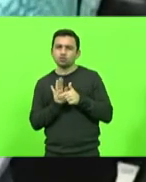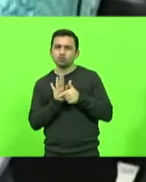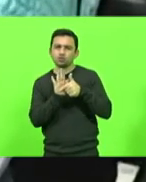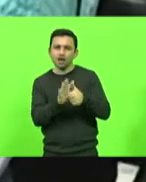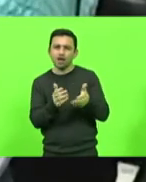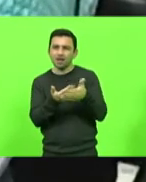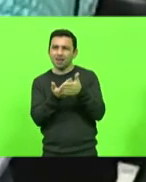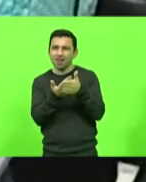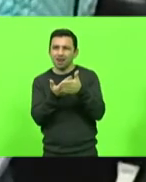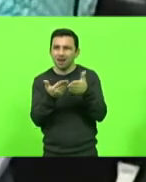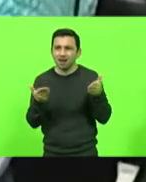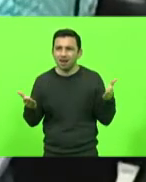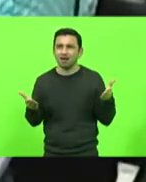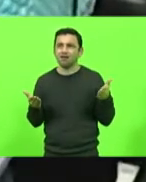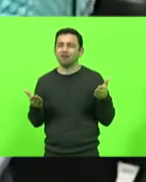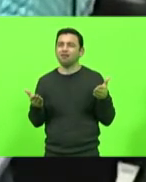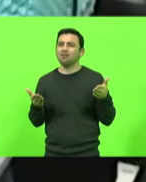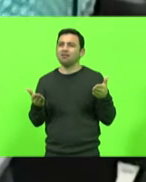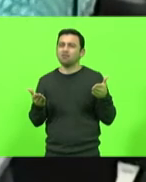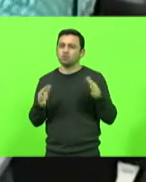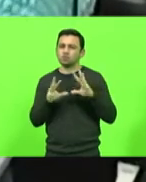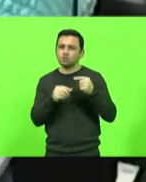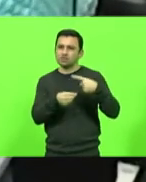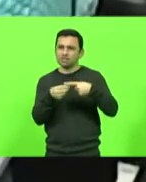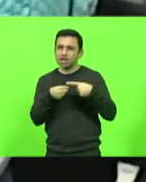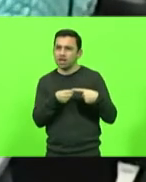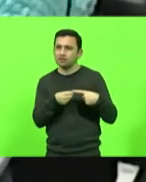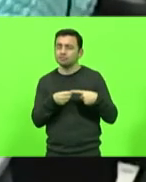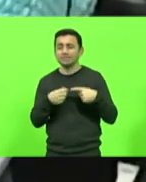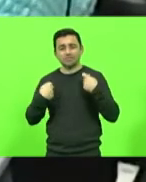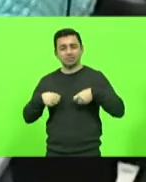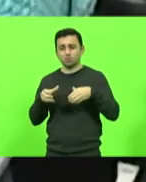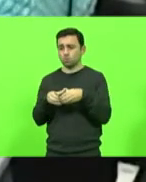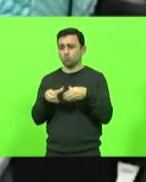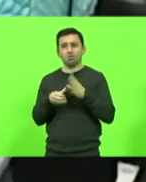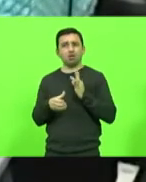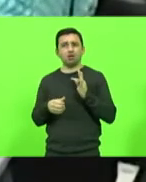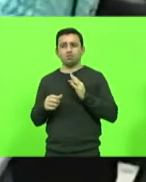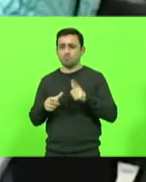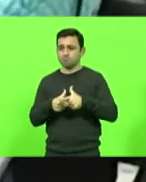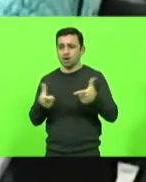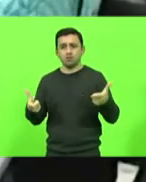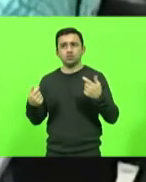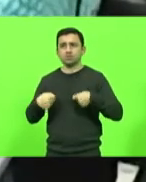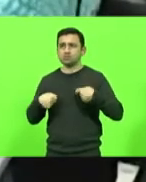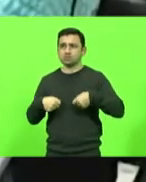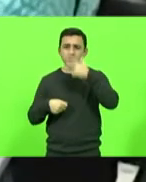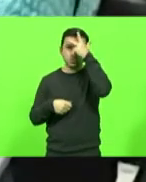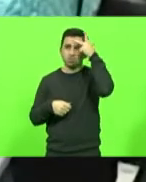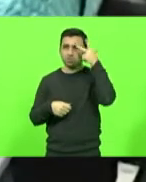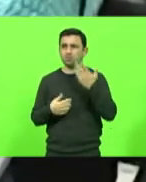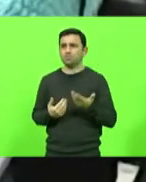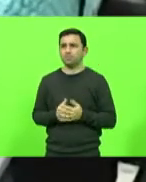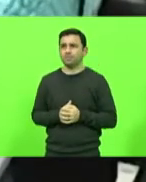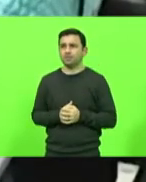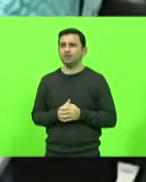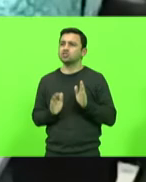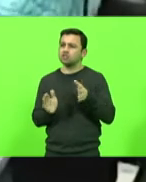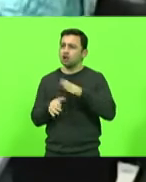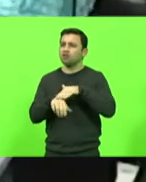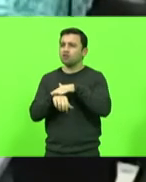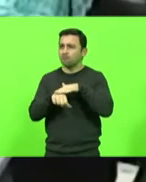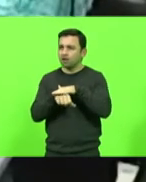mais pessoas, né? De aumentar o nosso corpo técnico. E isso sempre foi conversado, não só com esses secretários, mas a demanda já